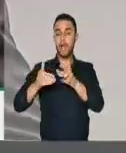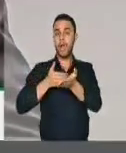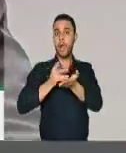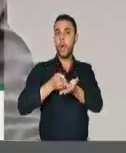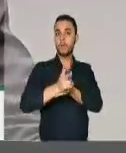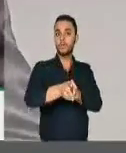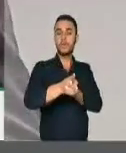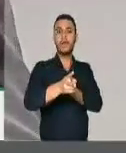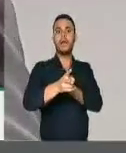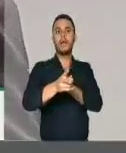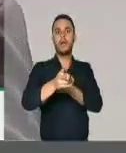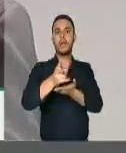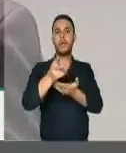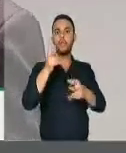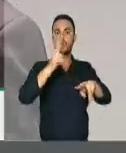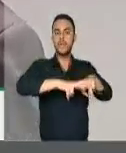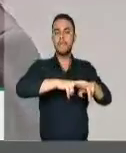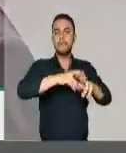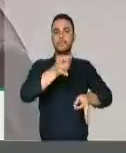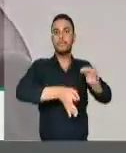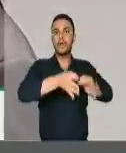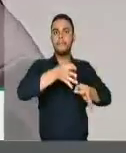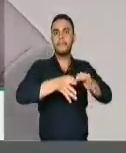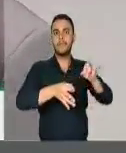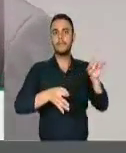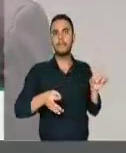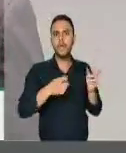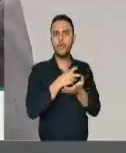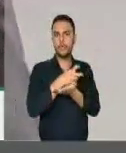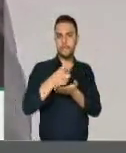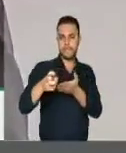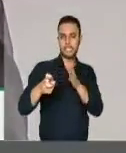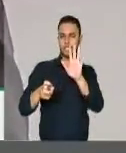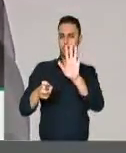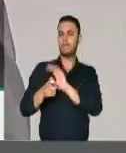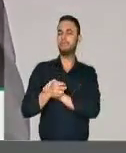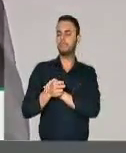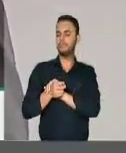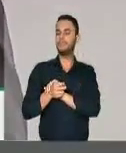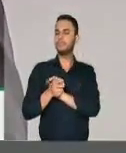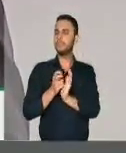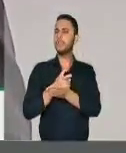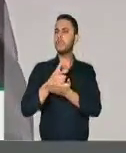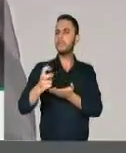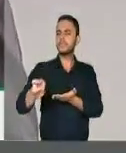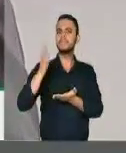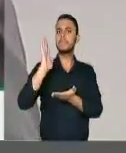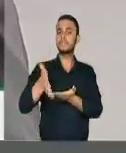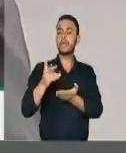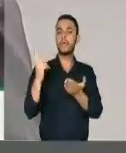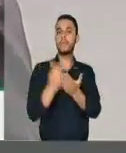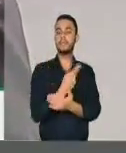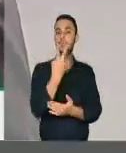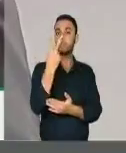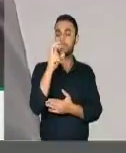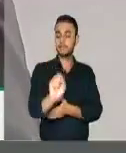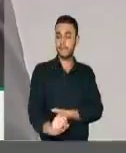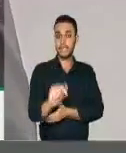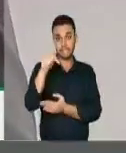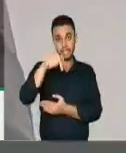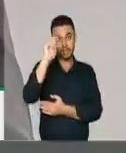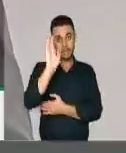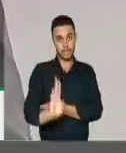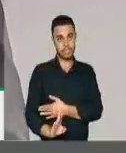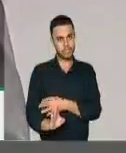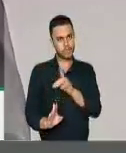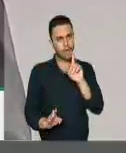prosseguimento de uma ação penal. O impeachment, deputada Janete, que nós já tivemos 2 casos no Brasil, o impeachment